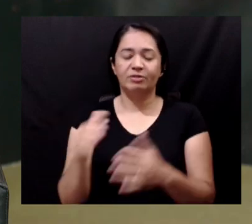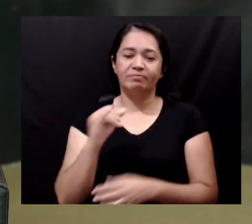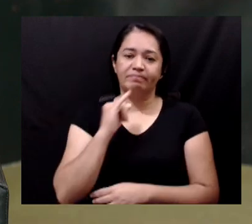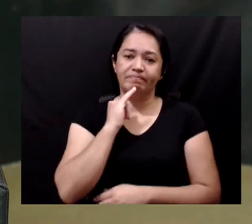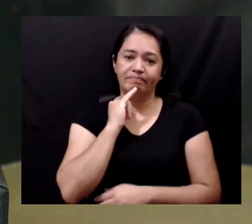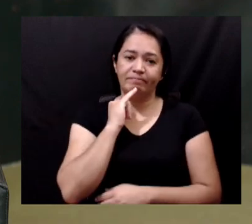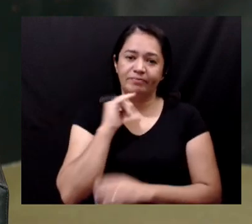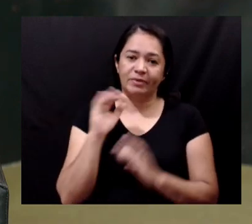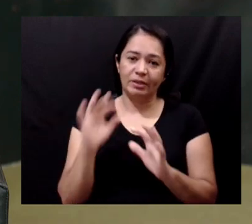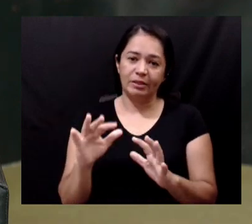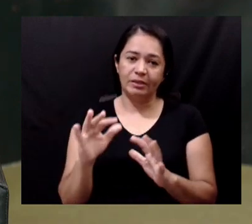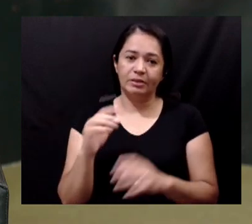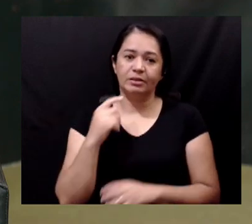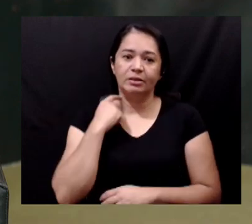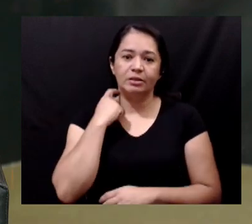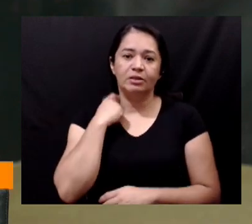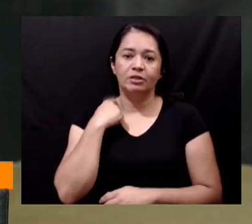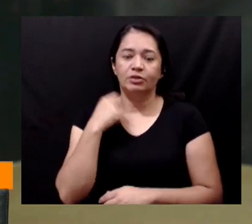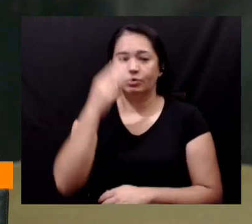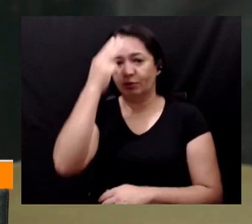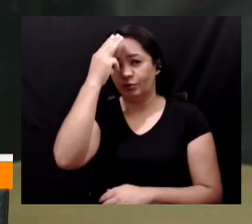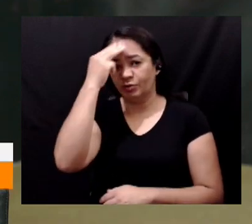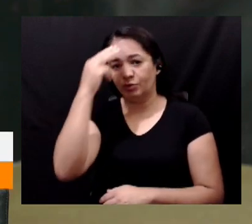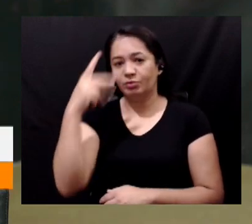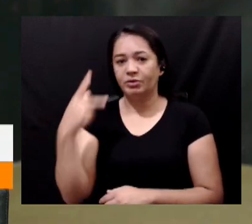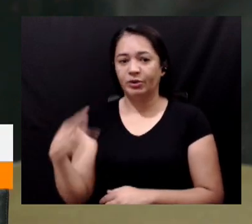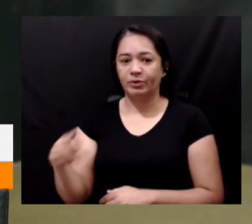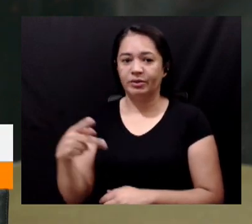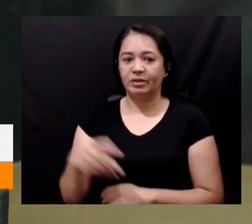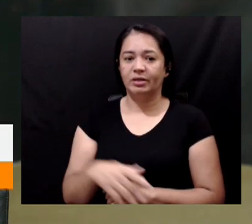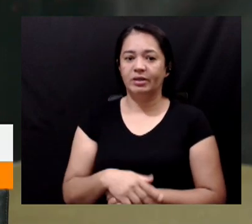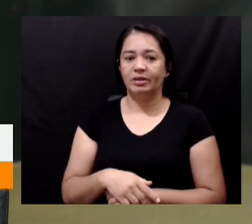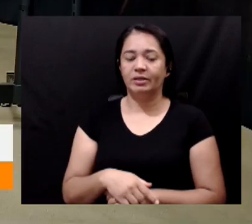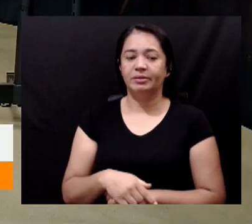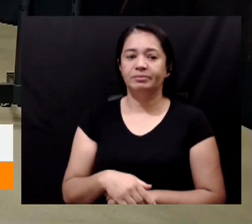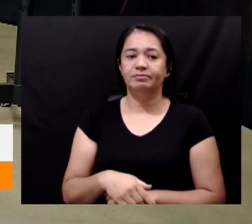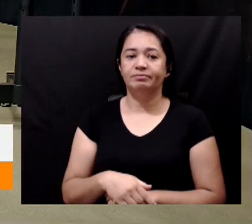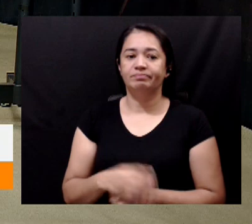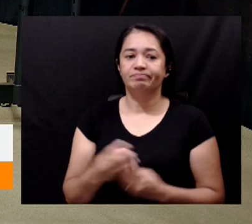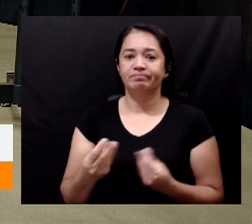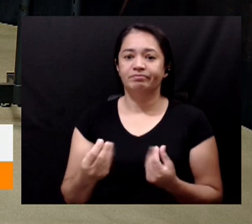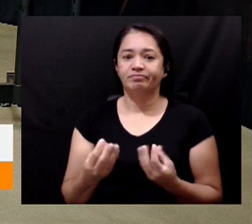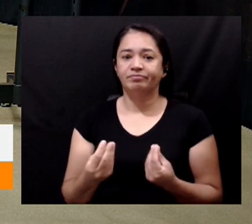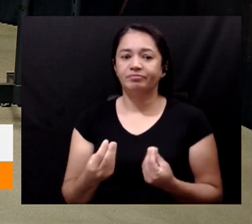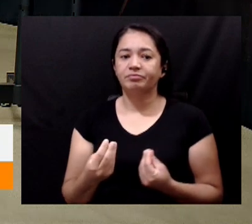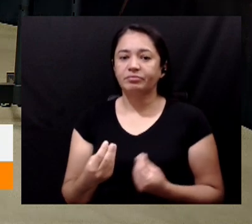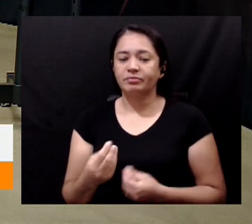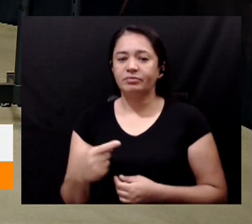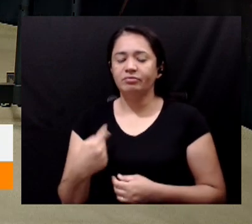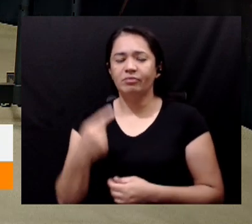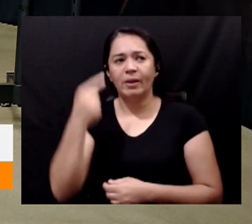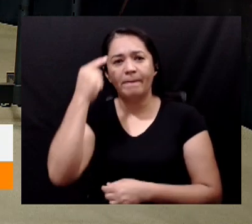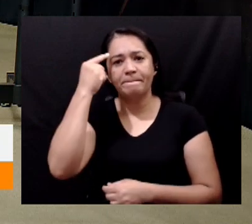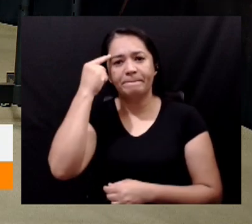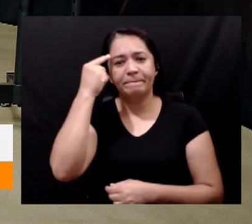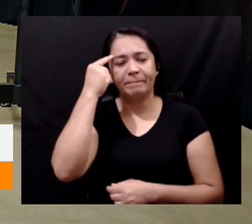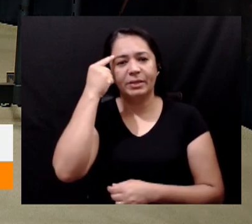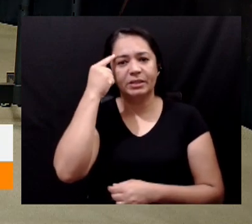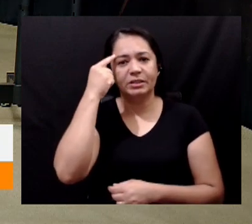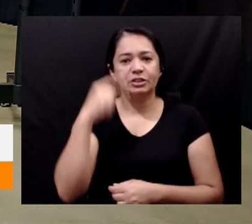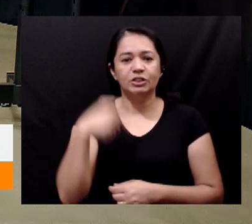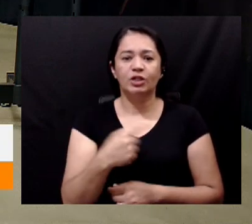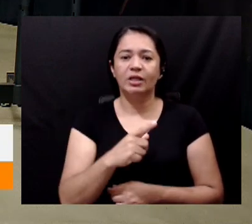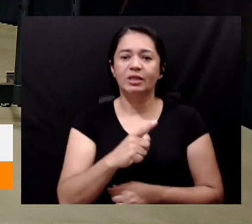sobrinho, da Vanessa, né, doutor? É algo assim que faz a gente parar para pensar, né? Nós temos aí o depoimento de